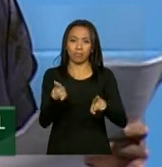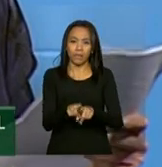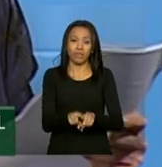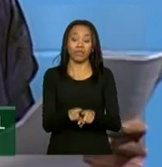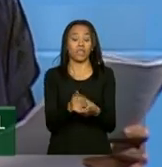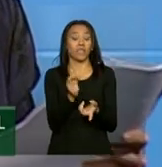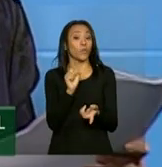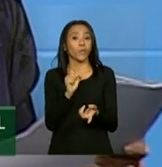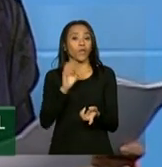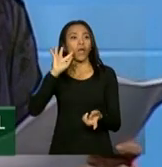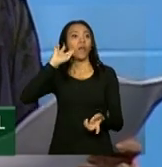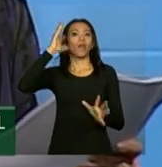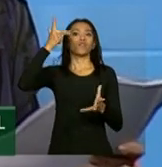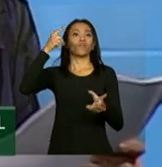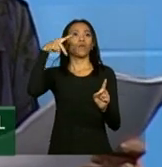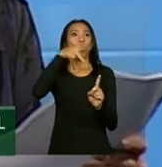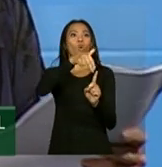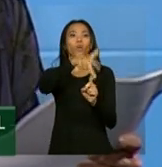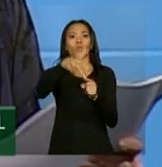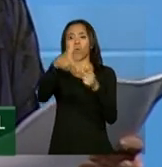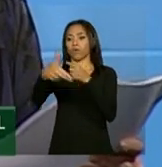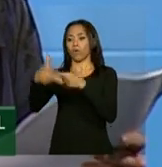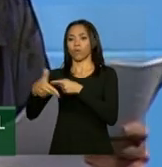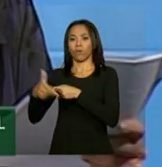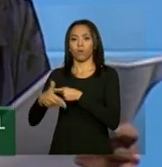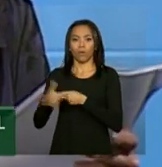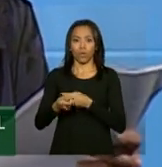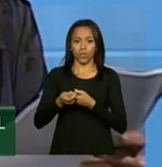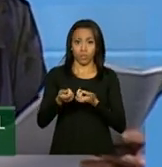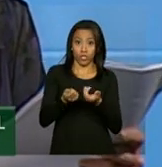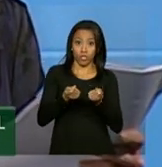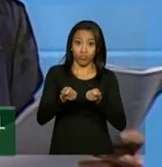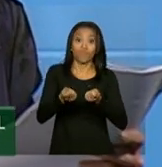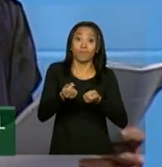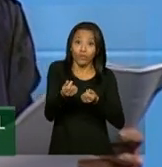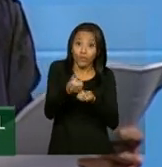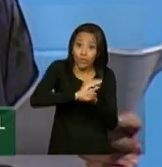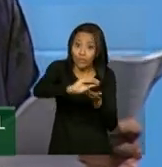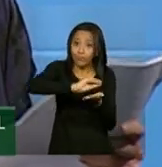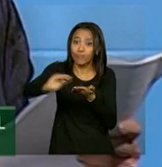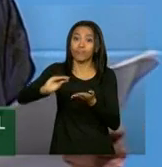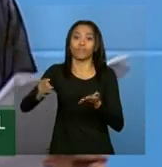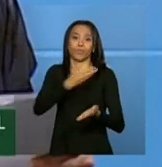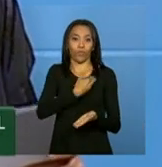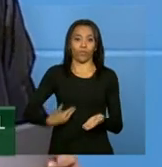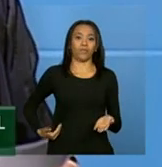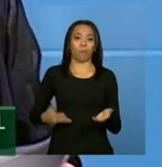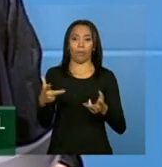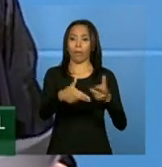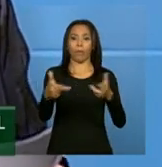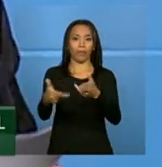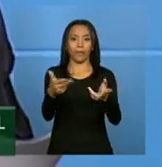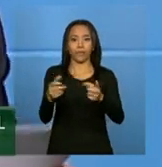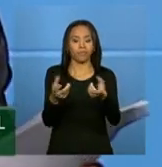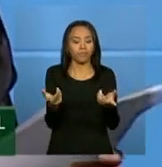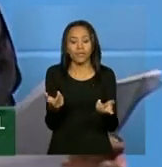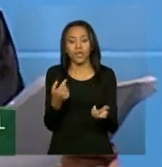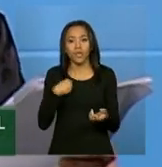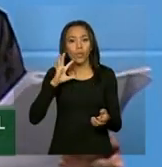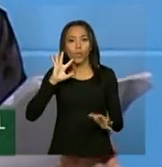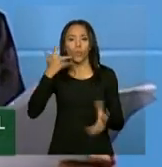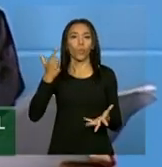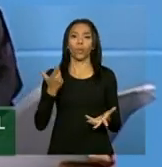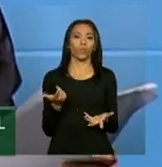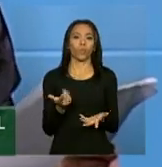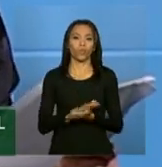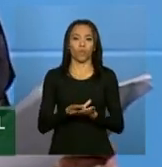remédio, que são políticas de corte de gastos públicos e a solução, e não vimos solução nenhuma. Portanto, podemos falar